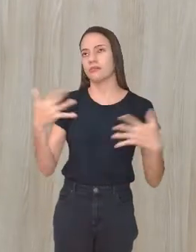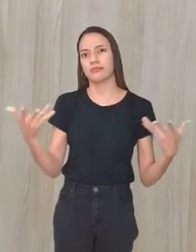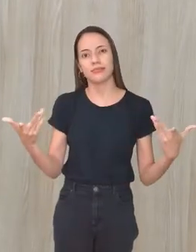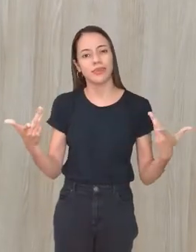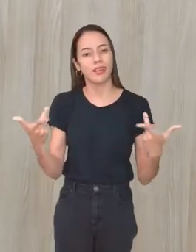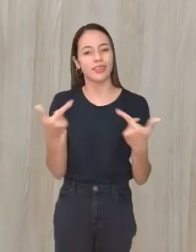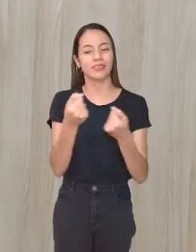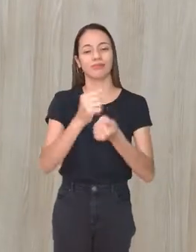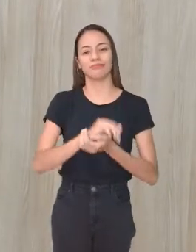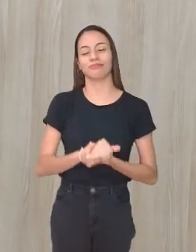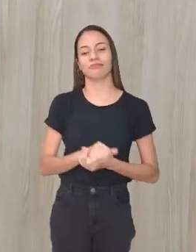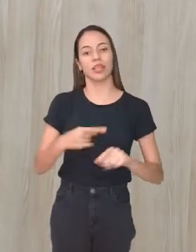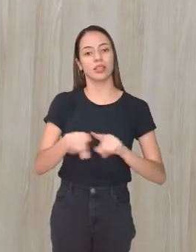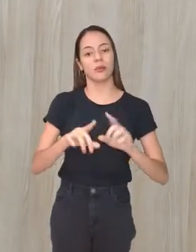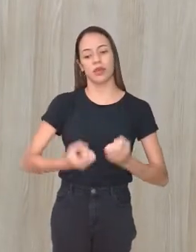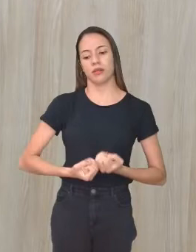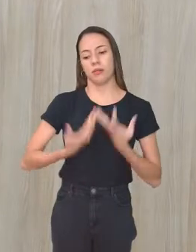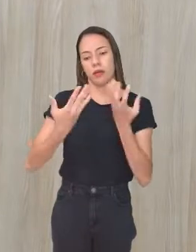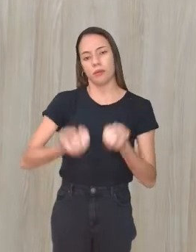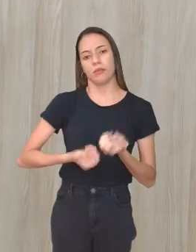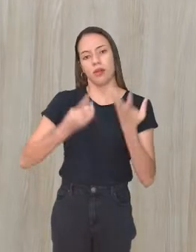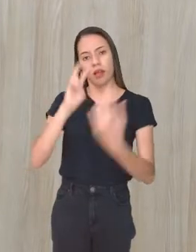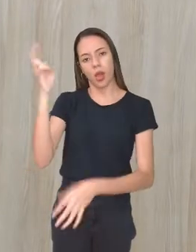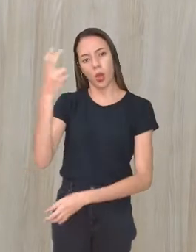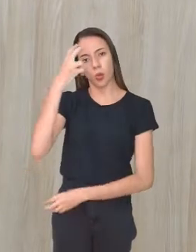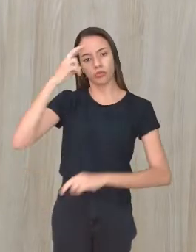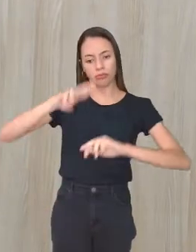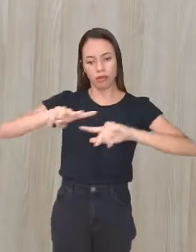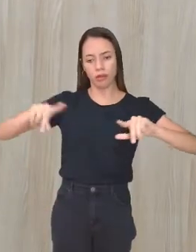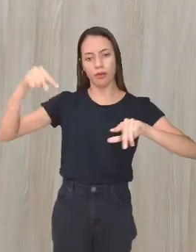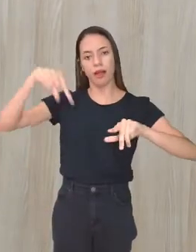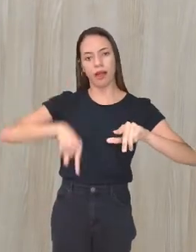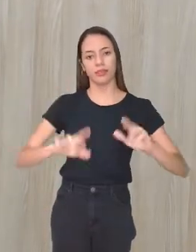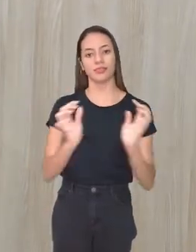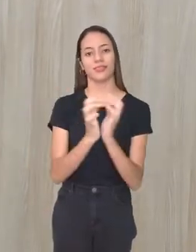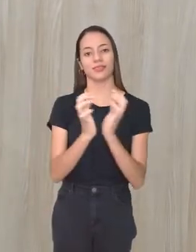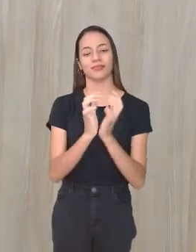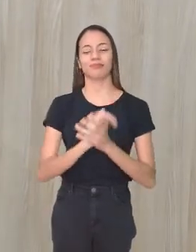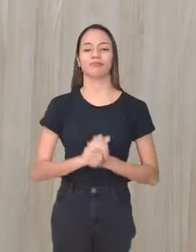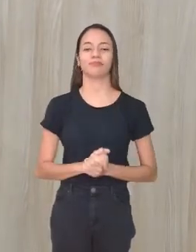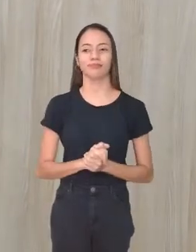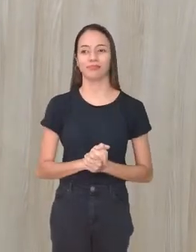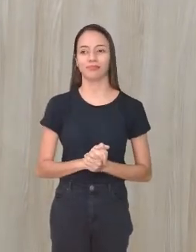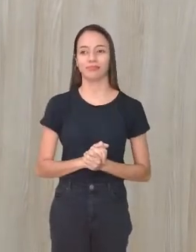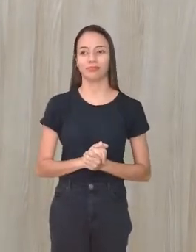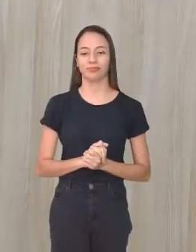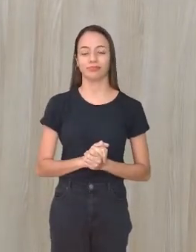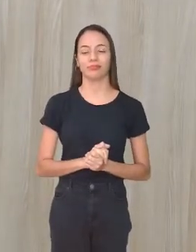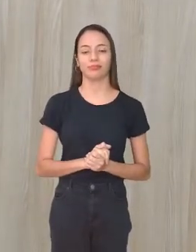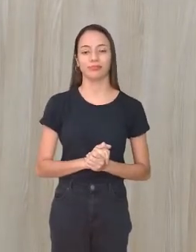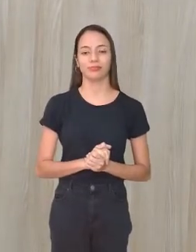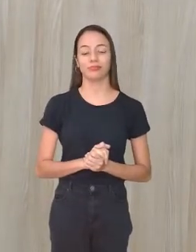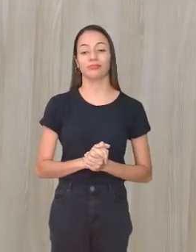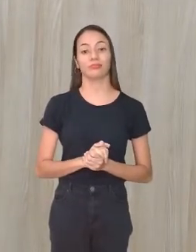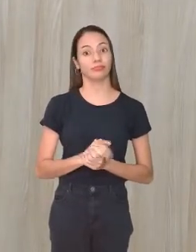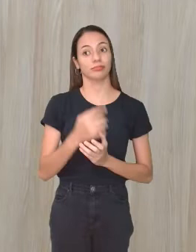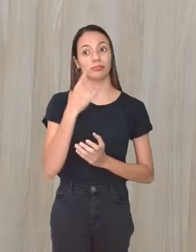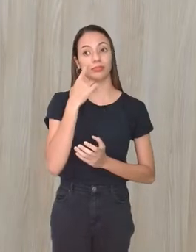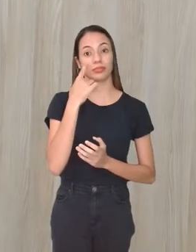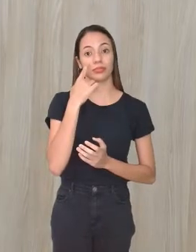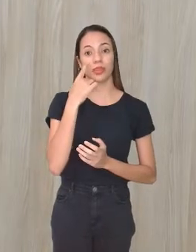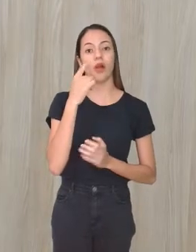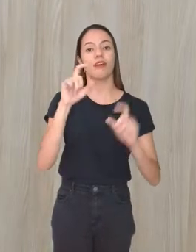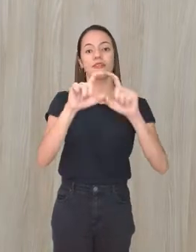fantástica e as expressões multiculturais que temos aqui no nosso Recife. Então, vejam